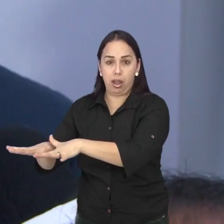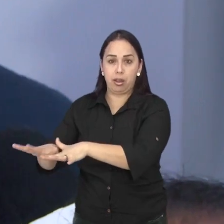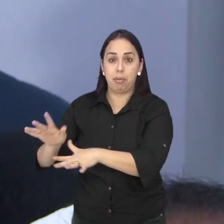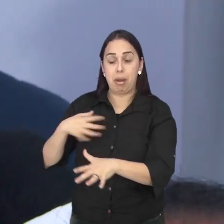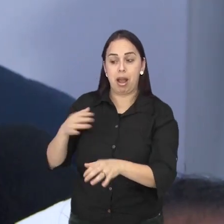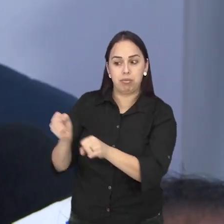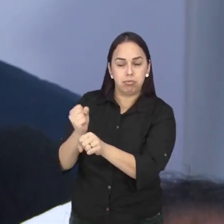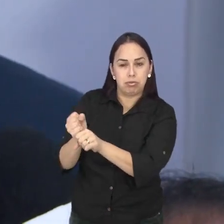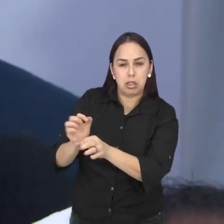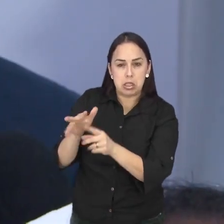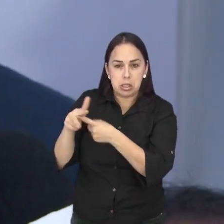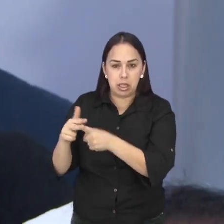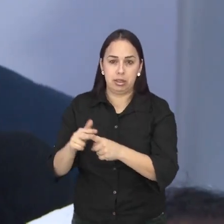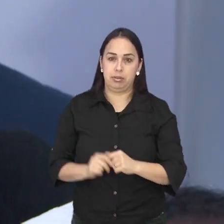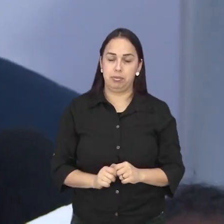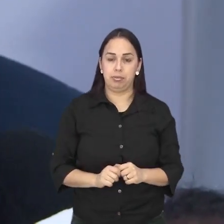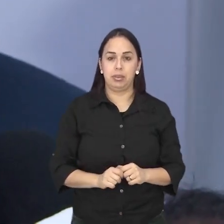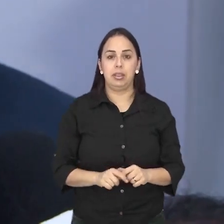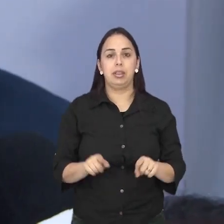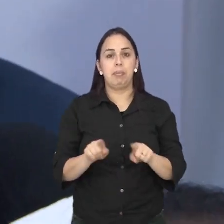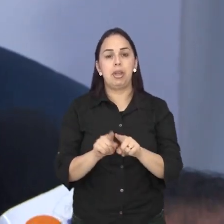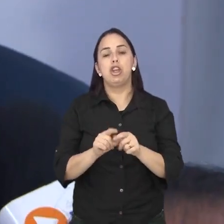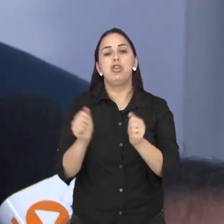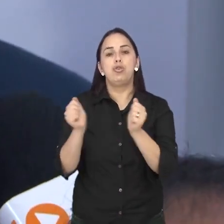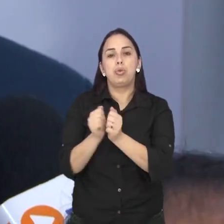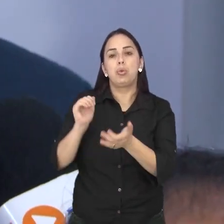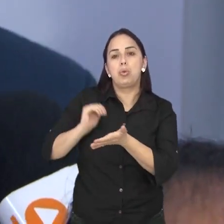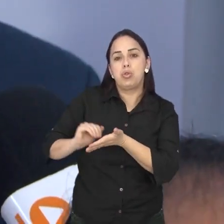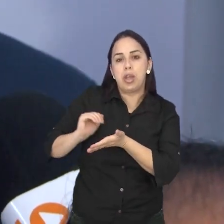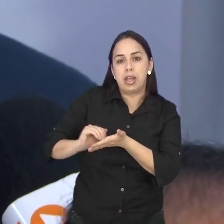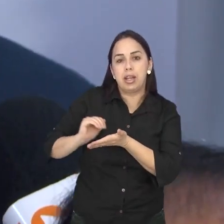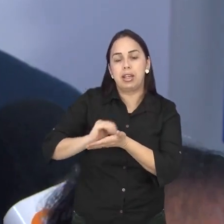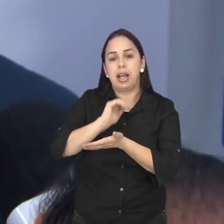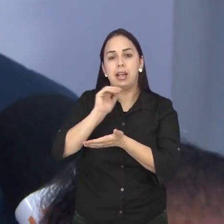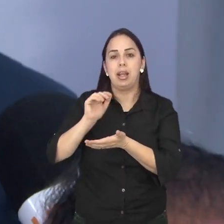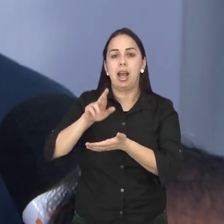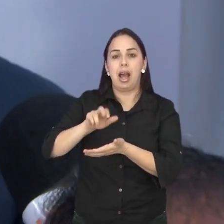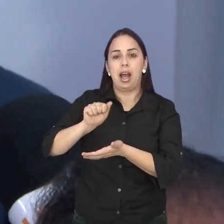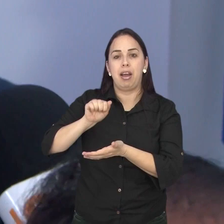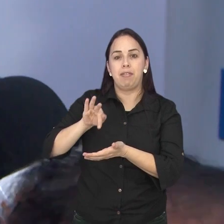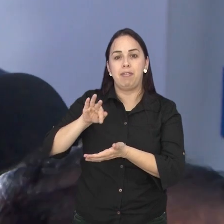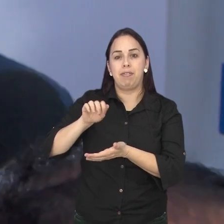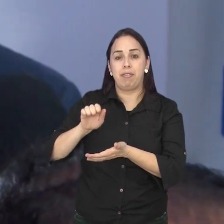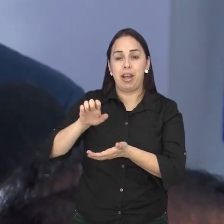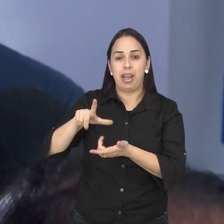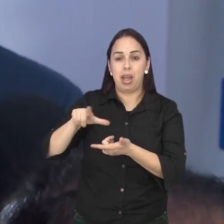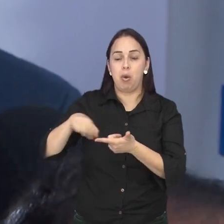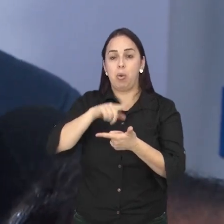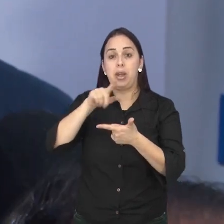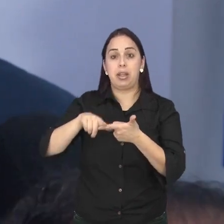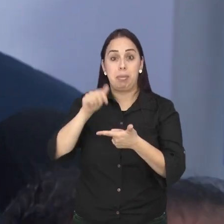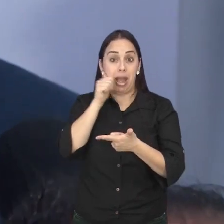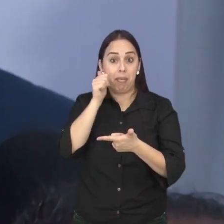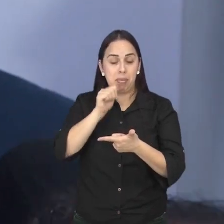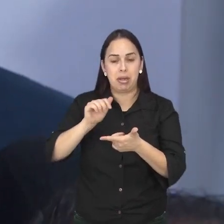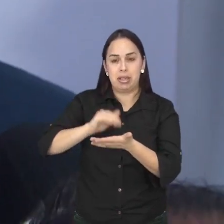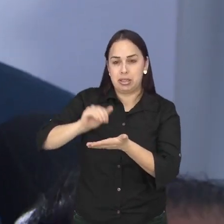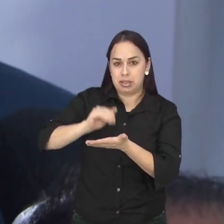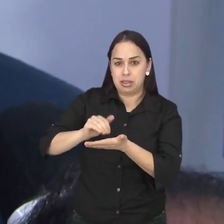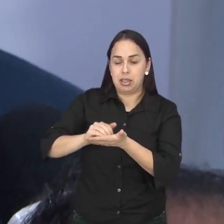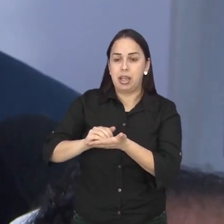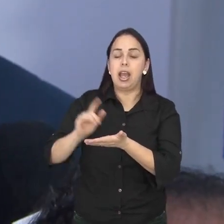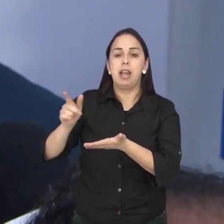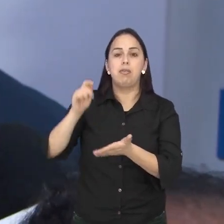dia 17, o governador, junto com o secretário Rafael Benini, nossa secretária também de infraestrutura, Natália, assinarão